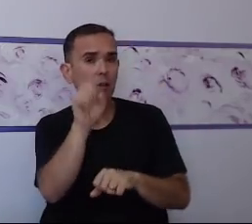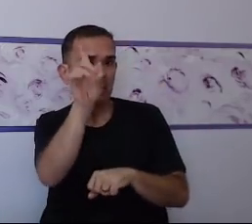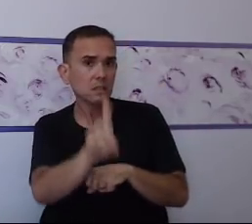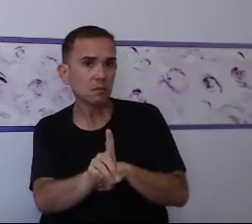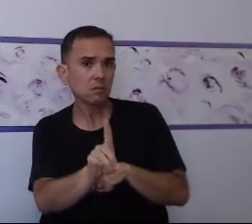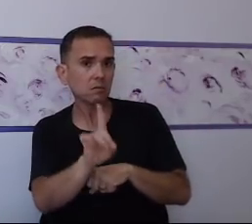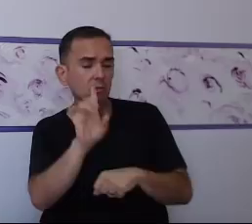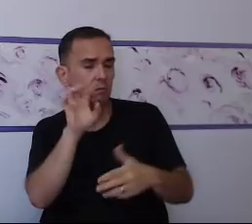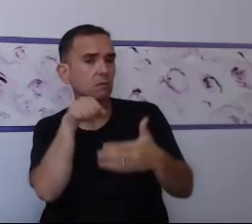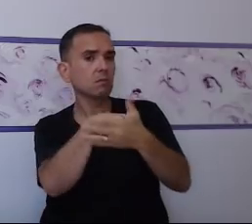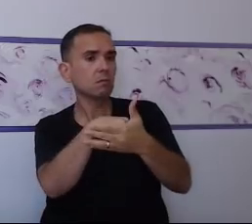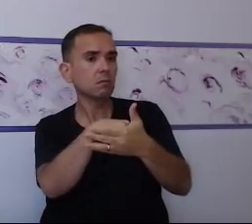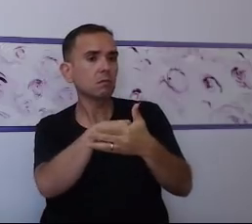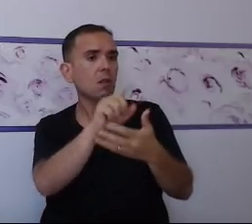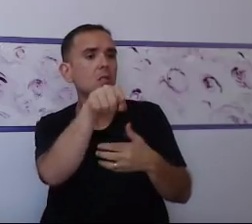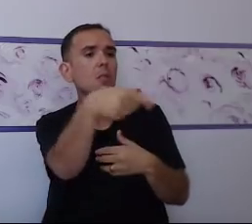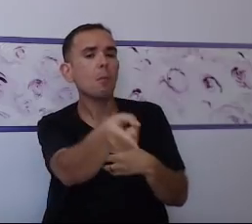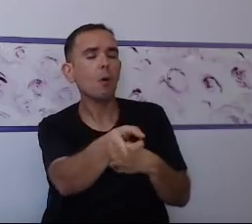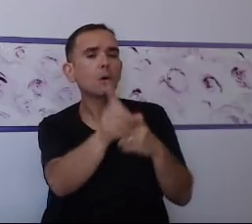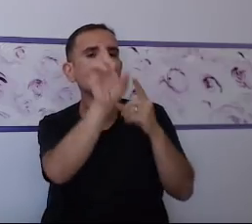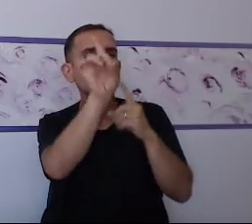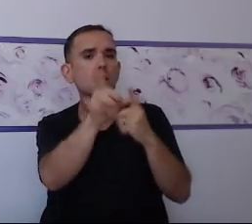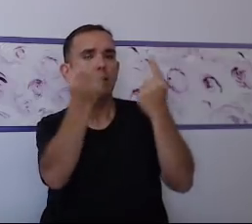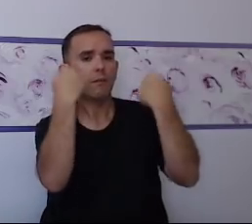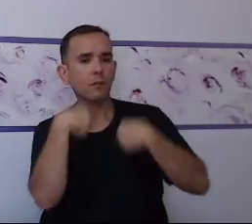um acidente, né, e vir a ter deficiência física.